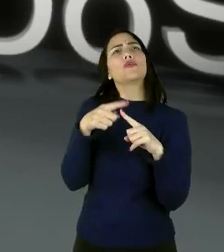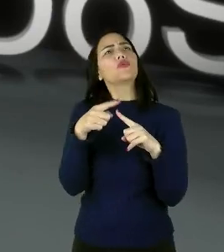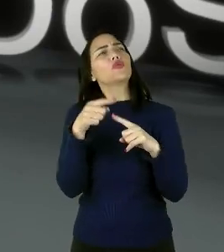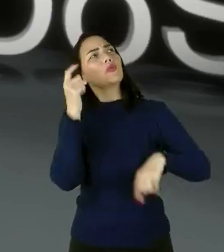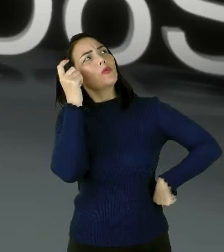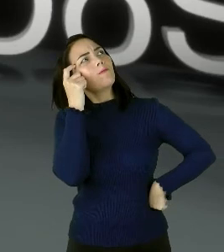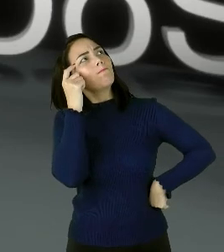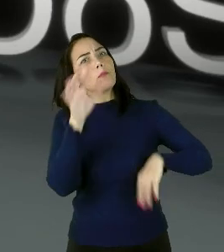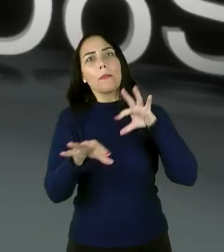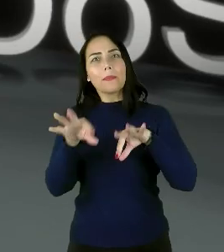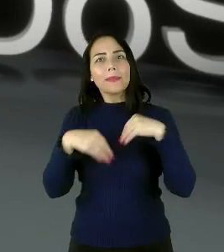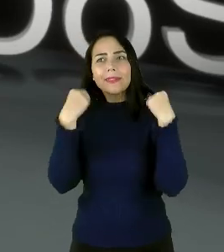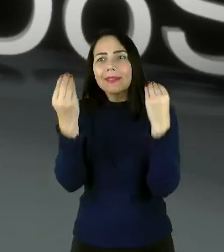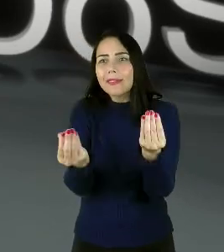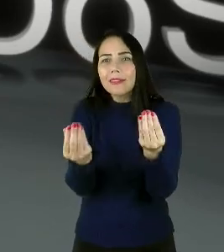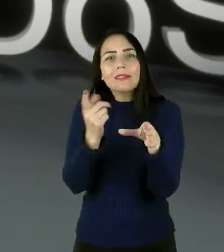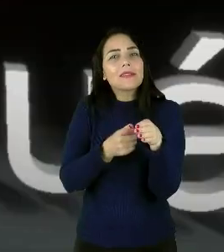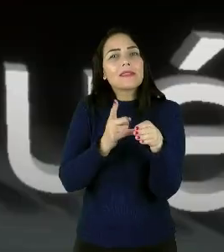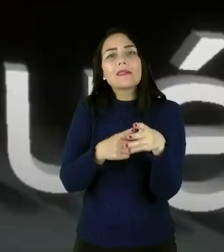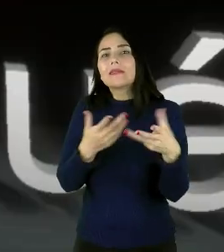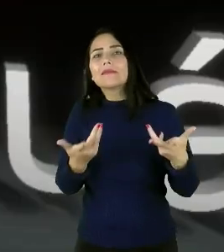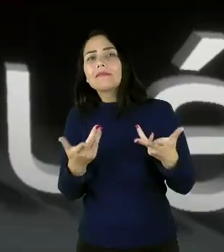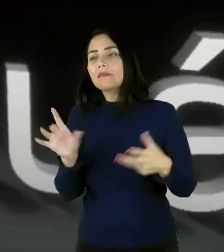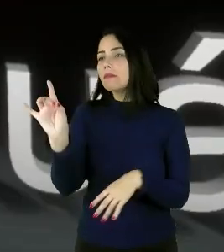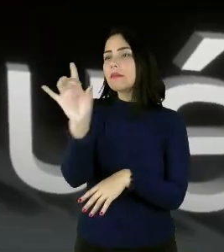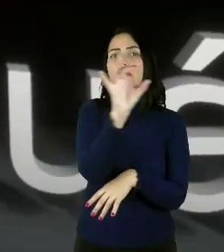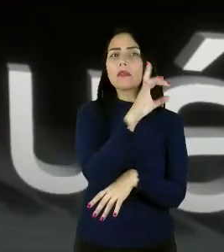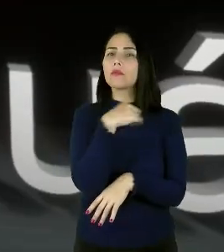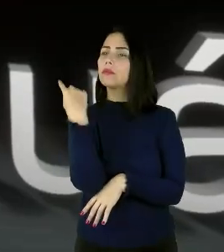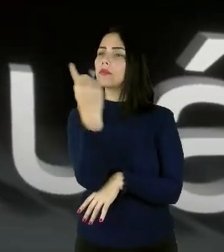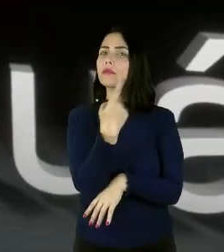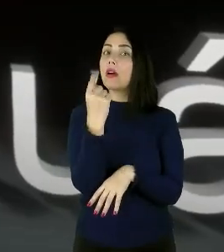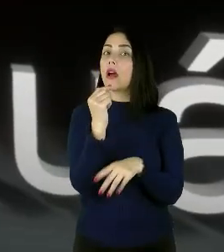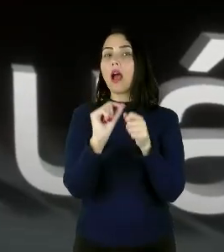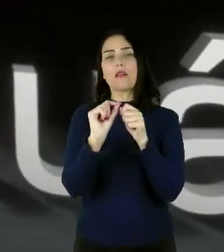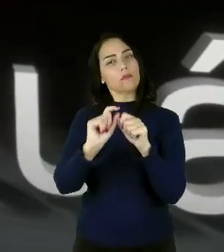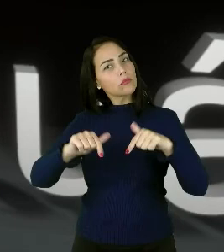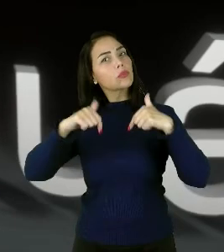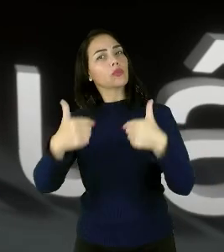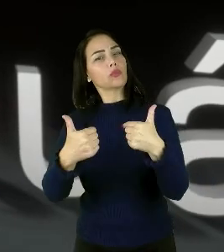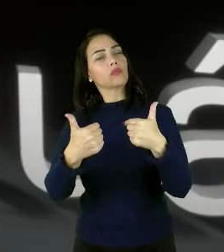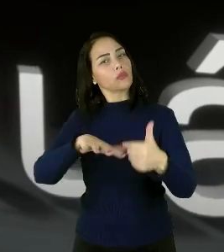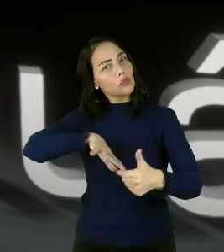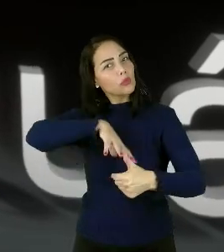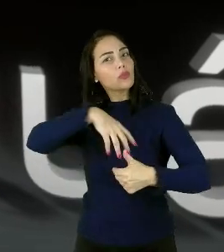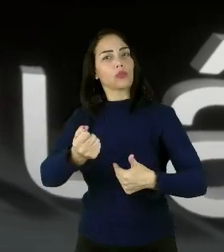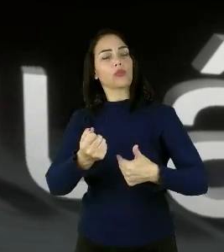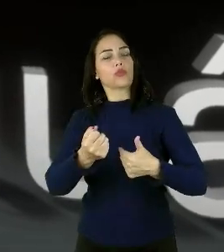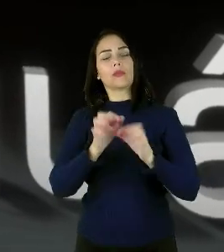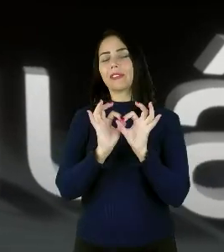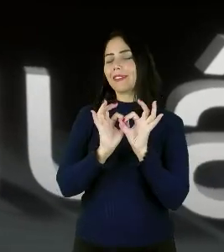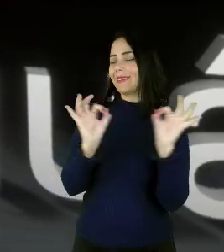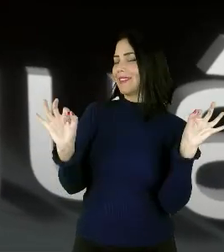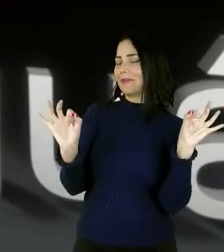presente que nós podemos nos dar a nossa cidade cada um de nós fazendo a sua parte por